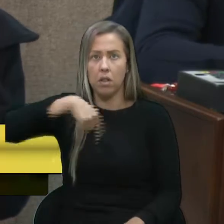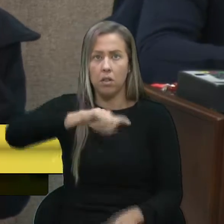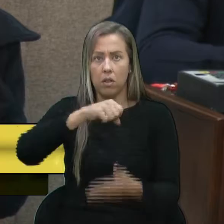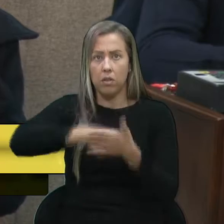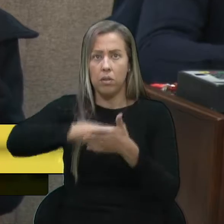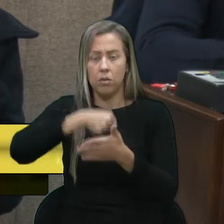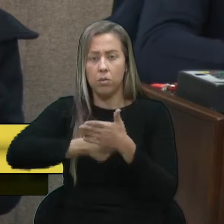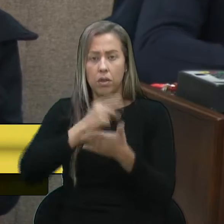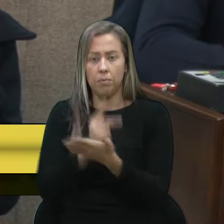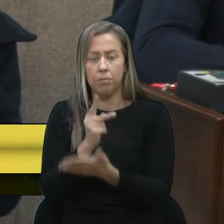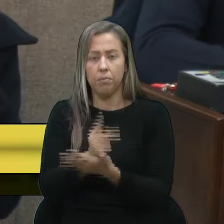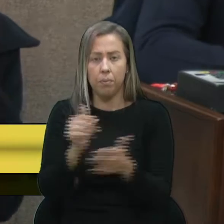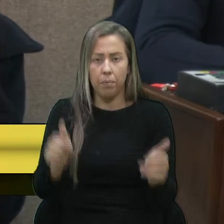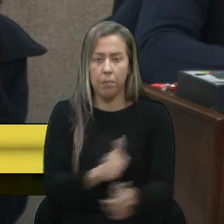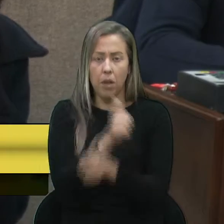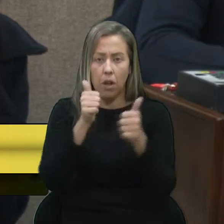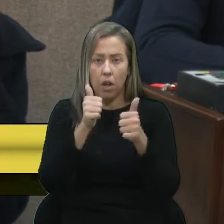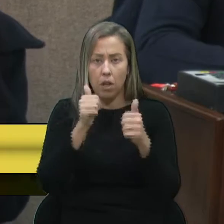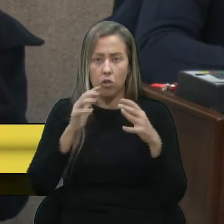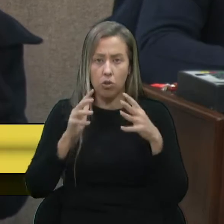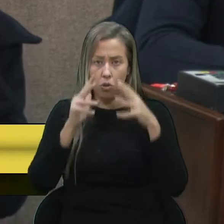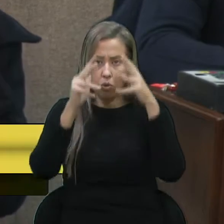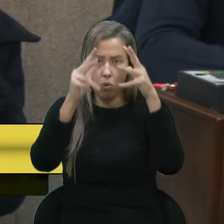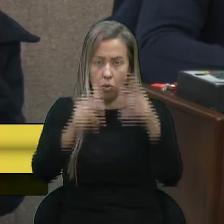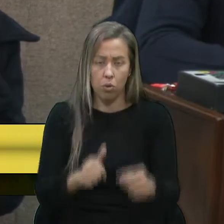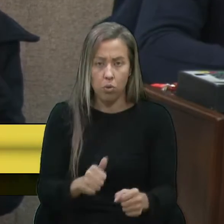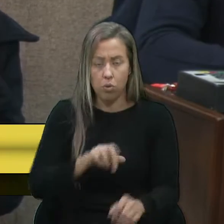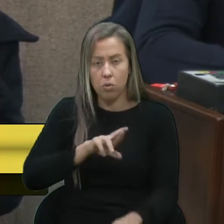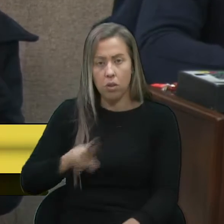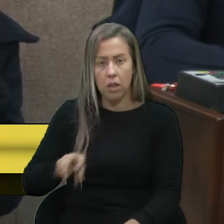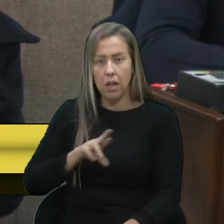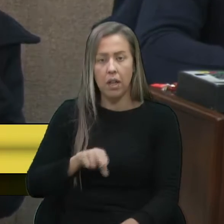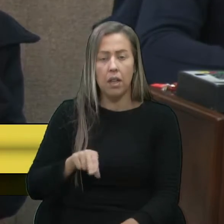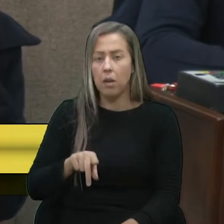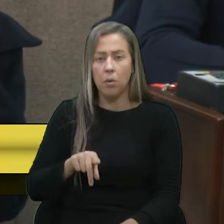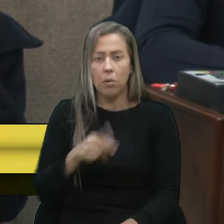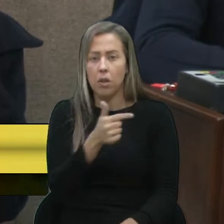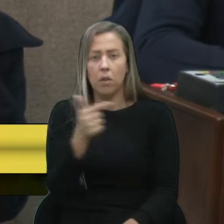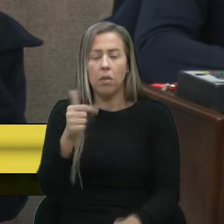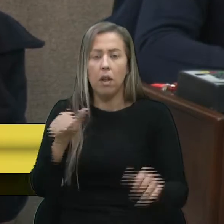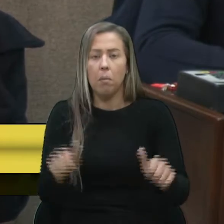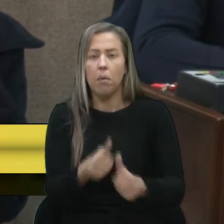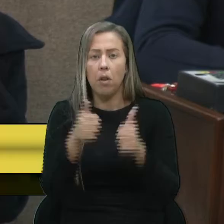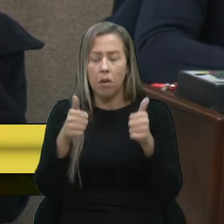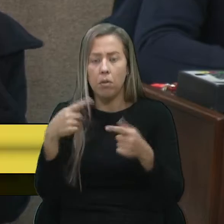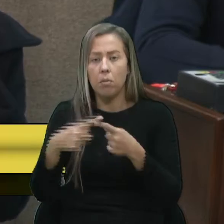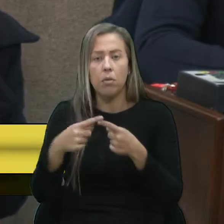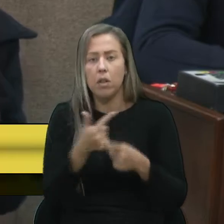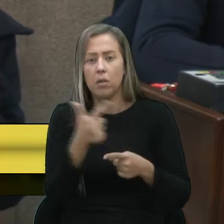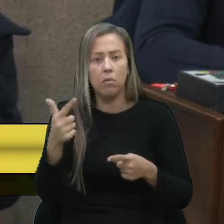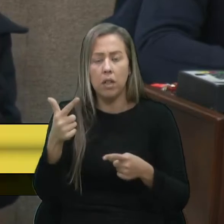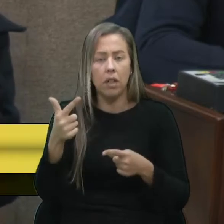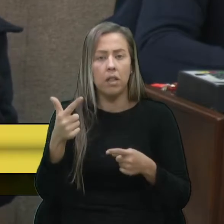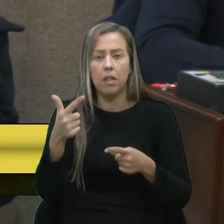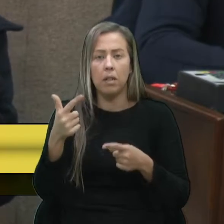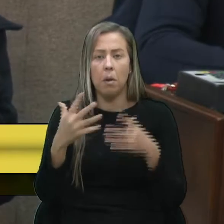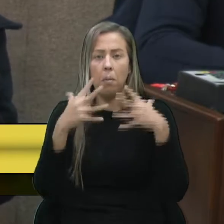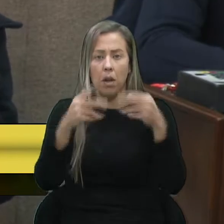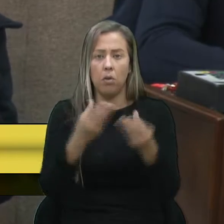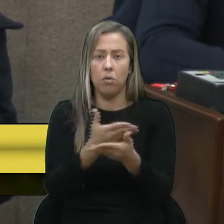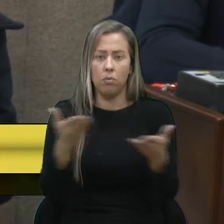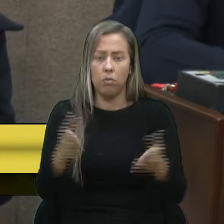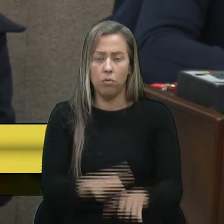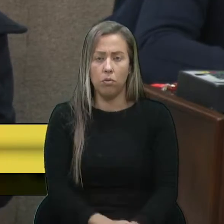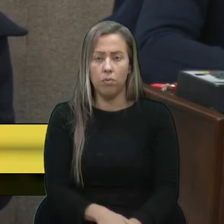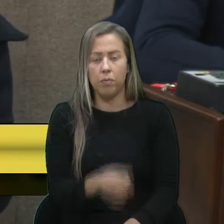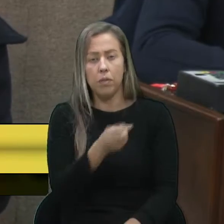luta tem que ser para a melhoria de todos, e não para não haver melhoria, porque não tem como haver para todo mundo.